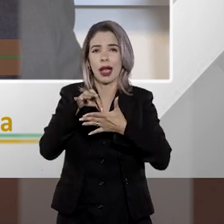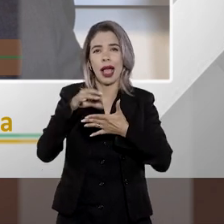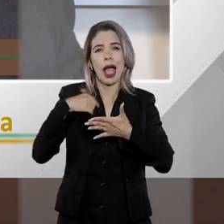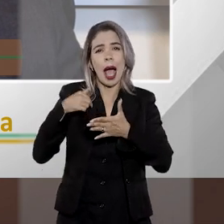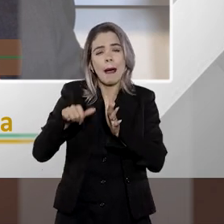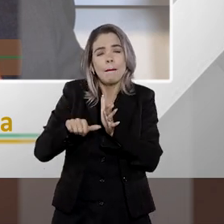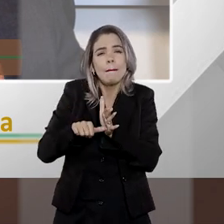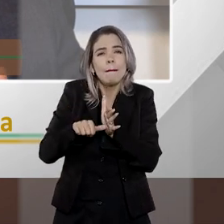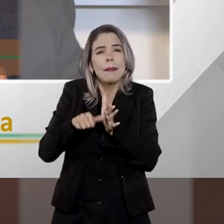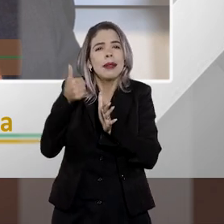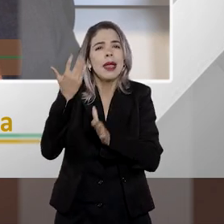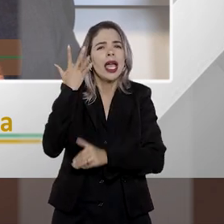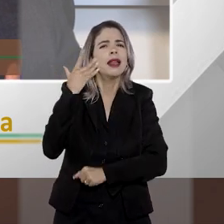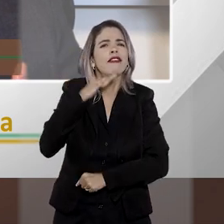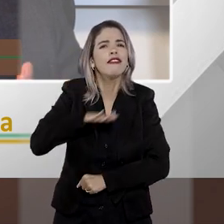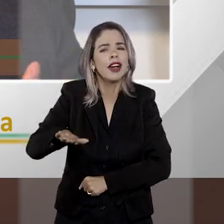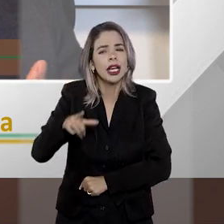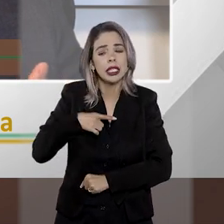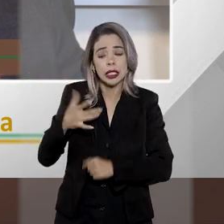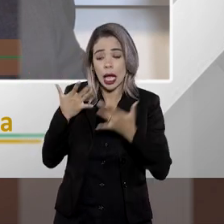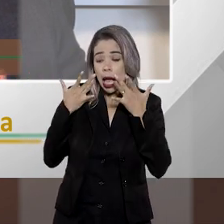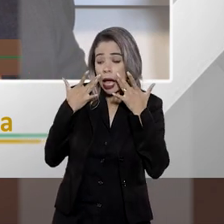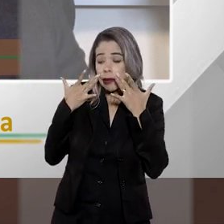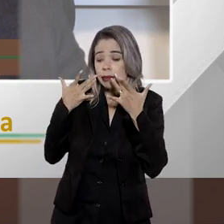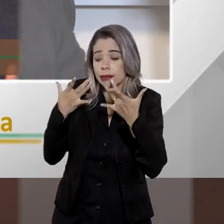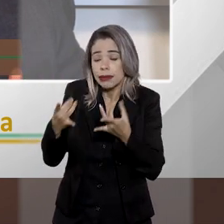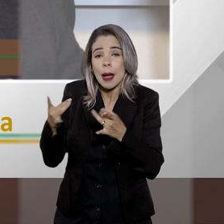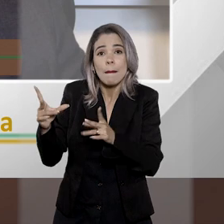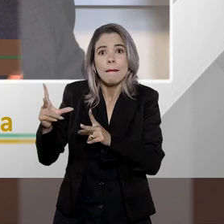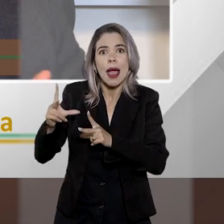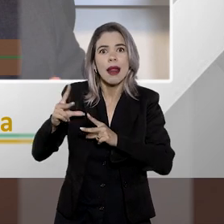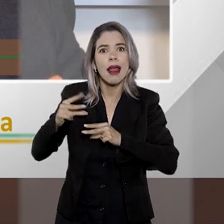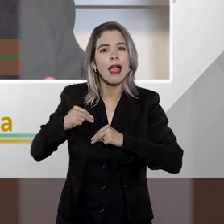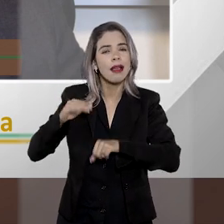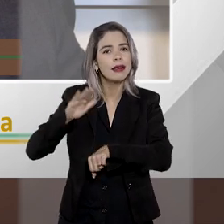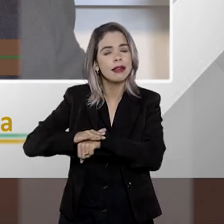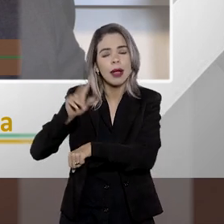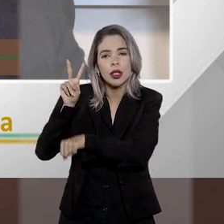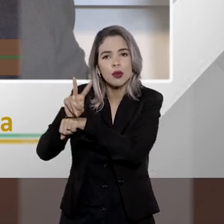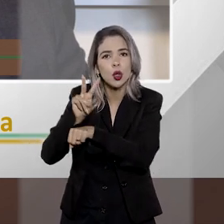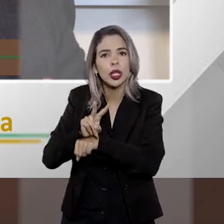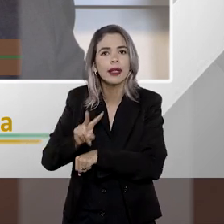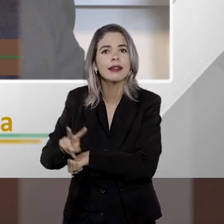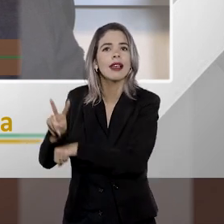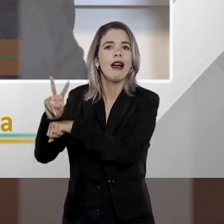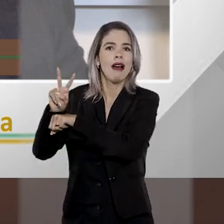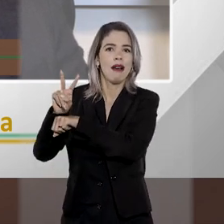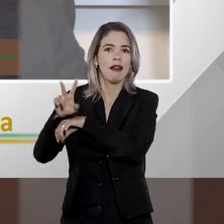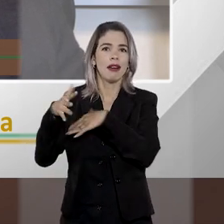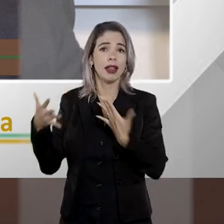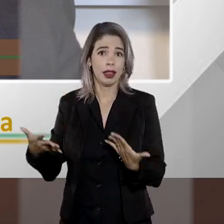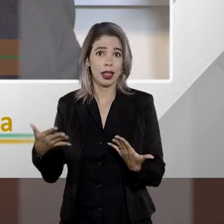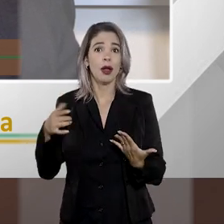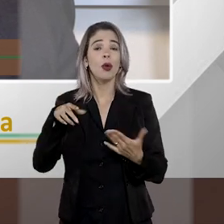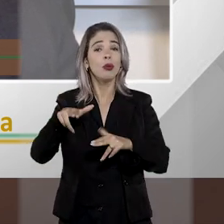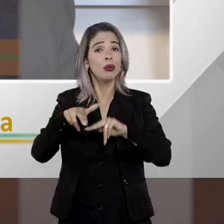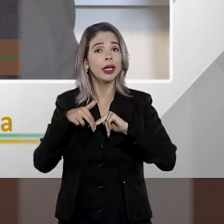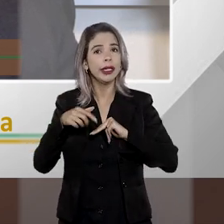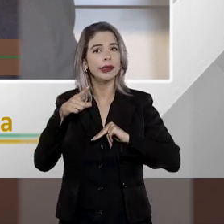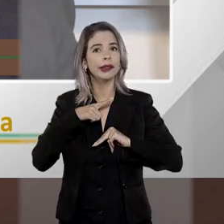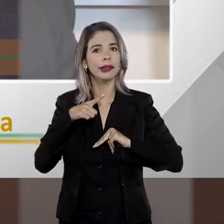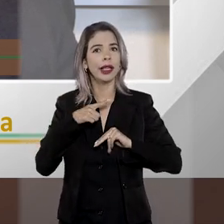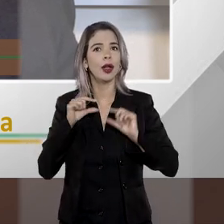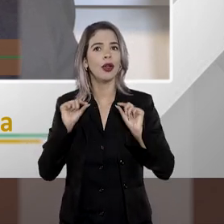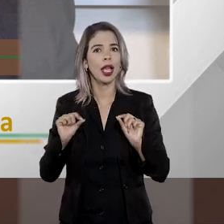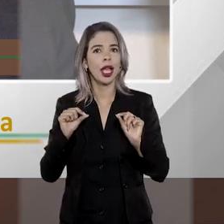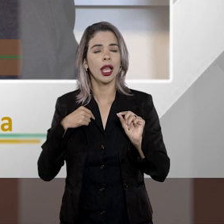infância à objetividade jurídica que merece a maior proteção do Estado e que justifica, muitas das vezes, a